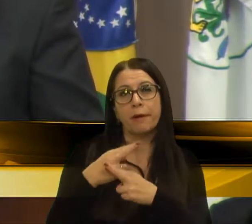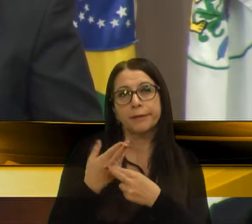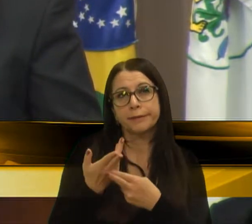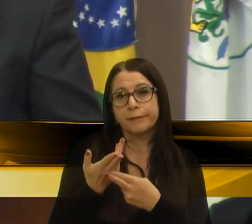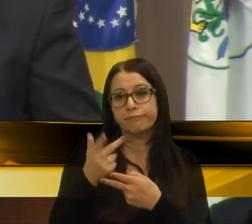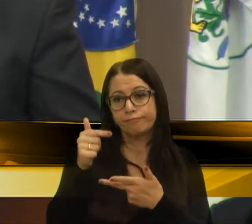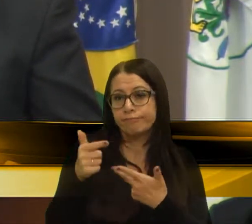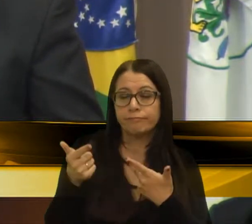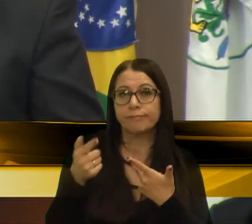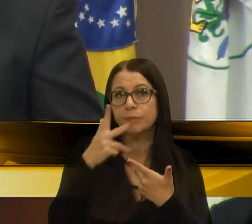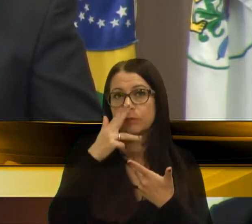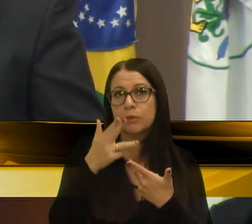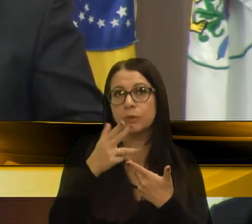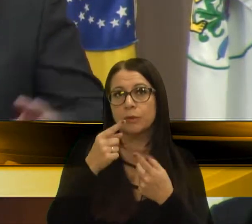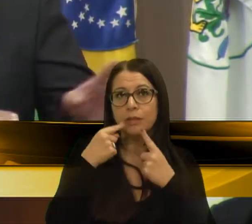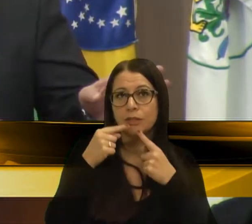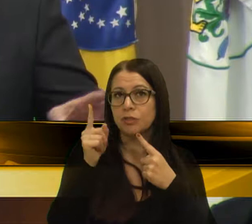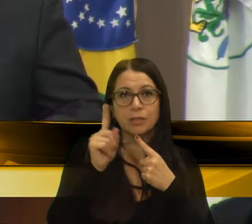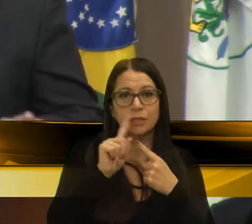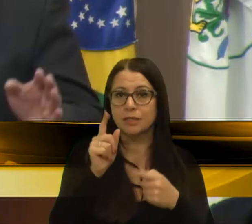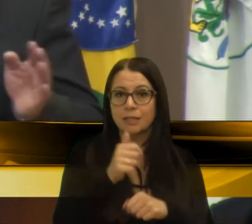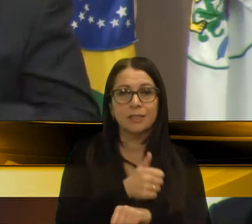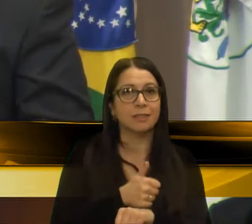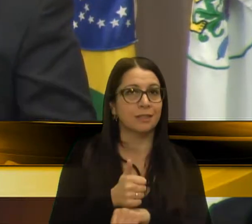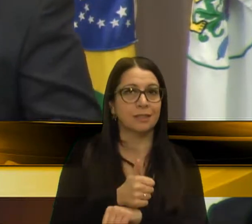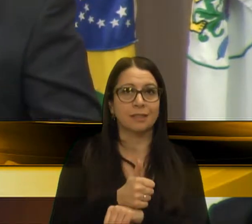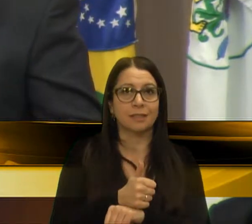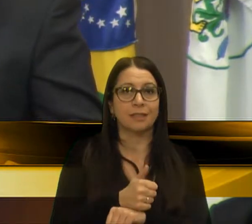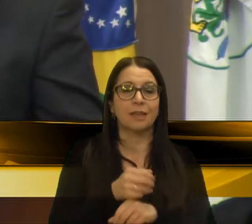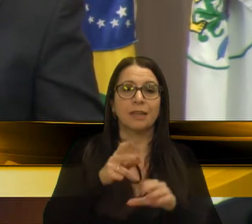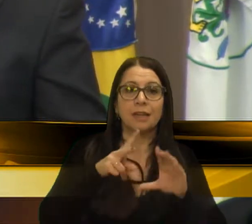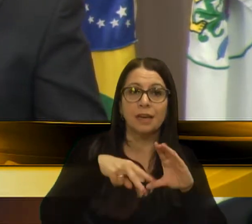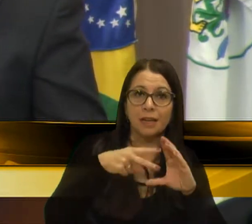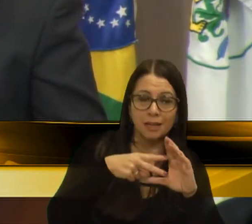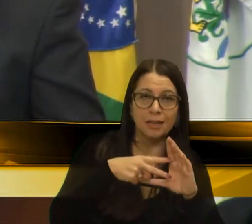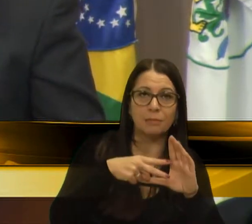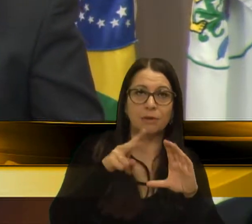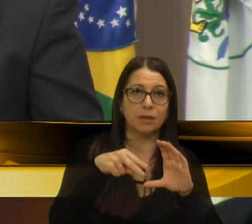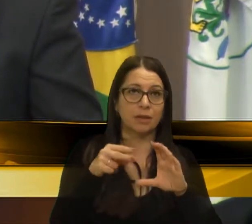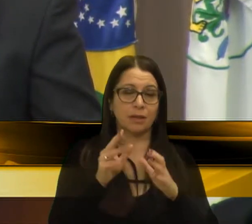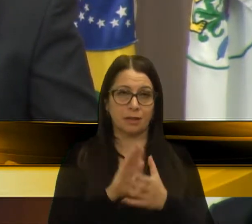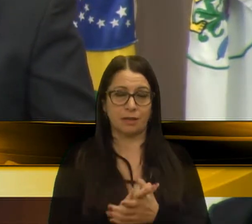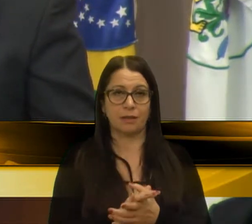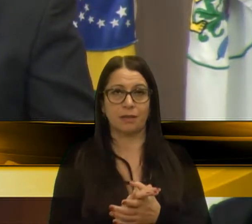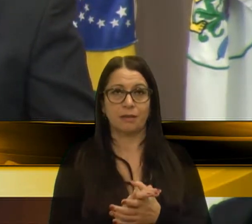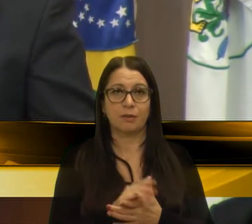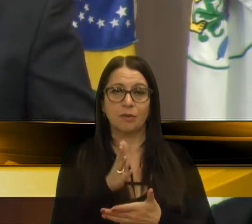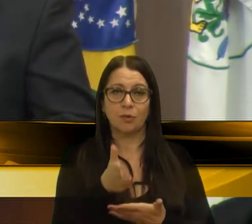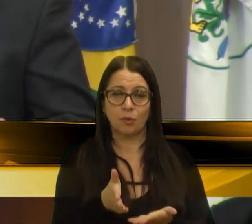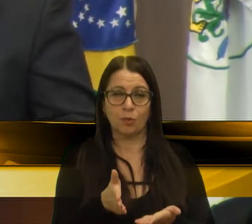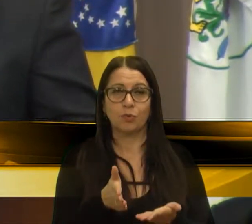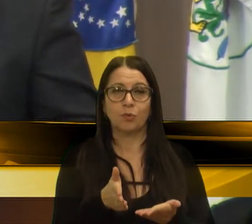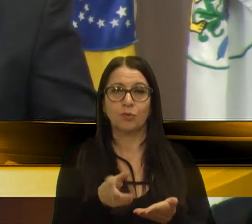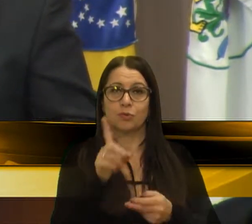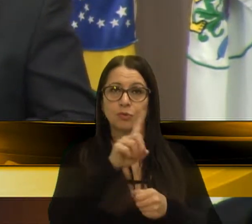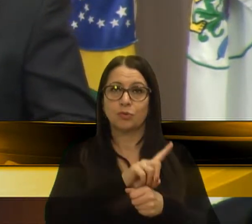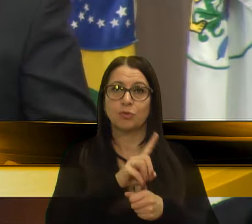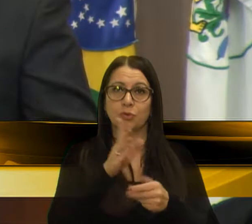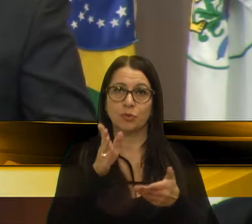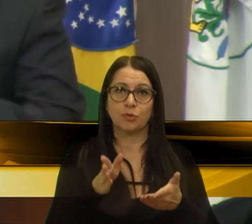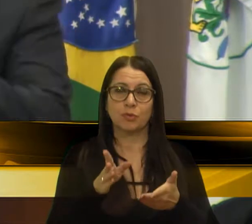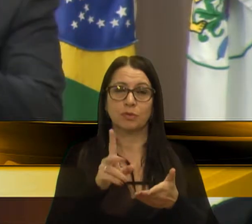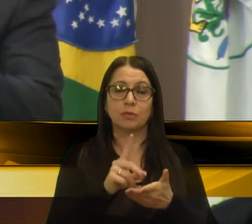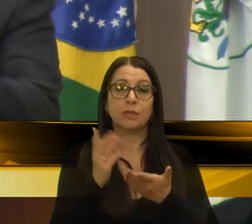normalmente ali a crítica não é para os profissionais, a crítica é para a Câmara, né? Mas a Câmara hoje, nesse dia de hoje, está